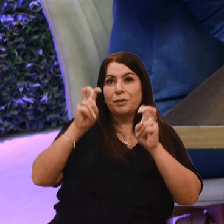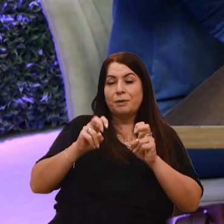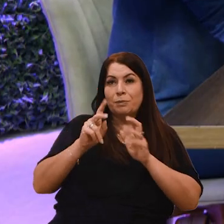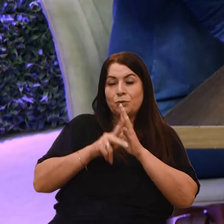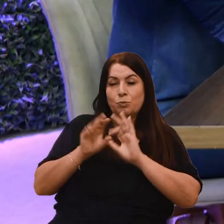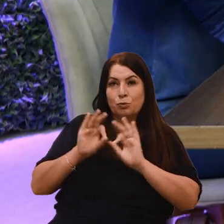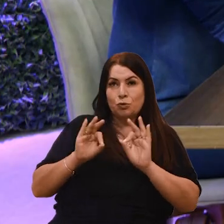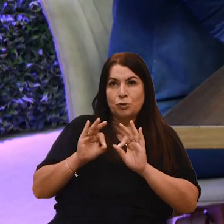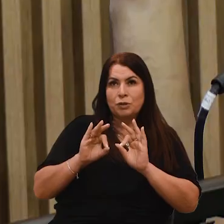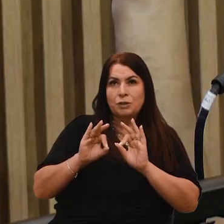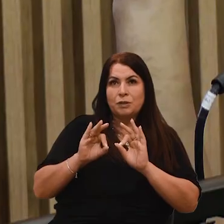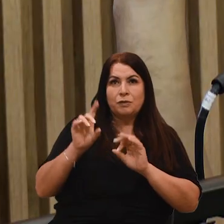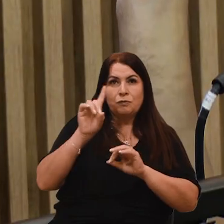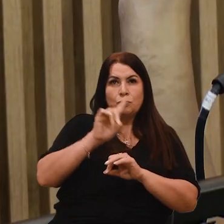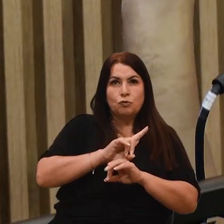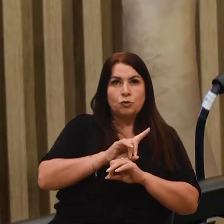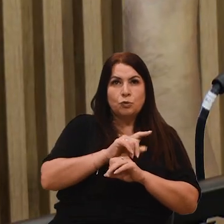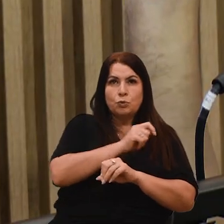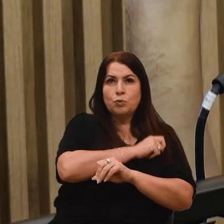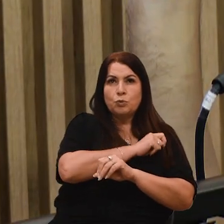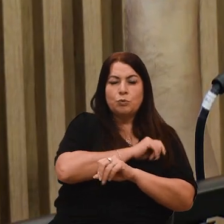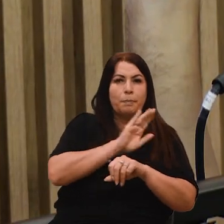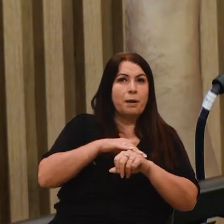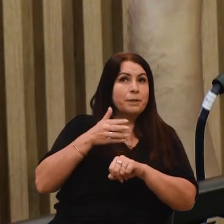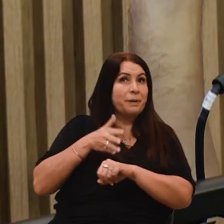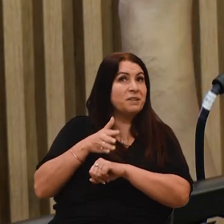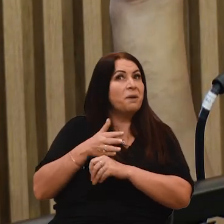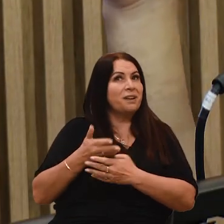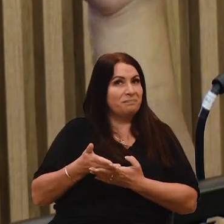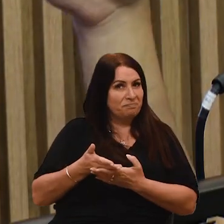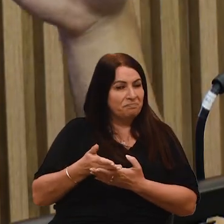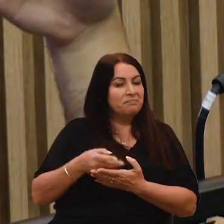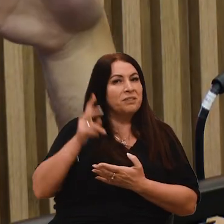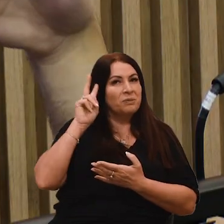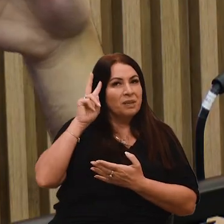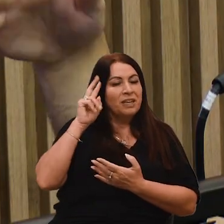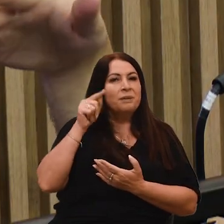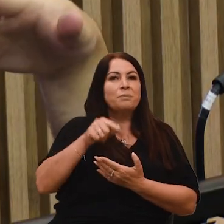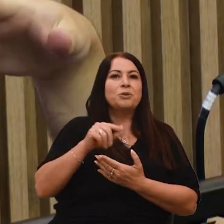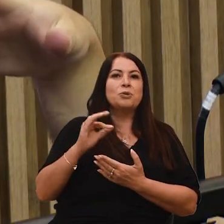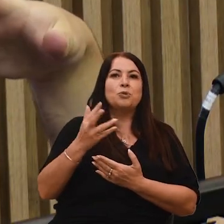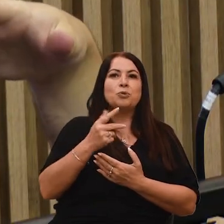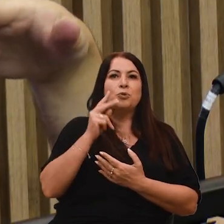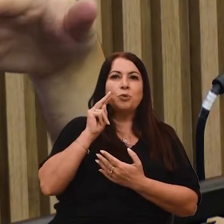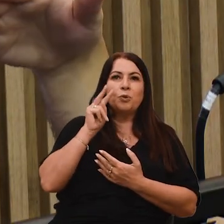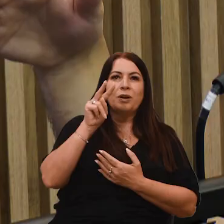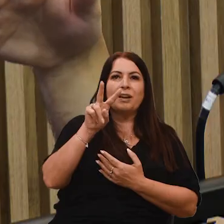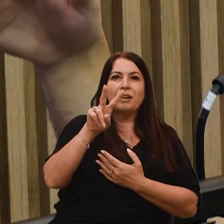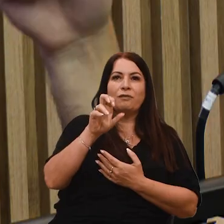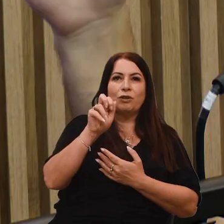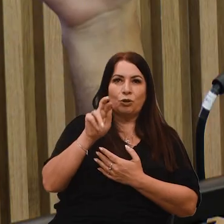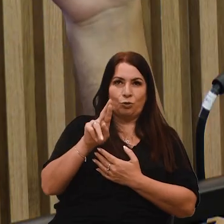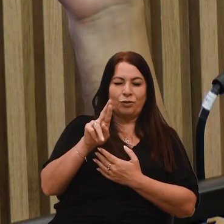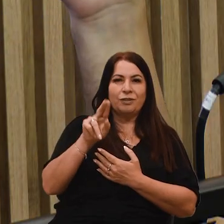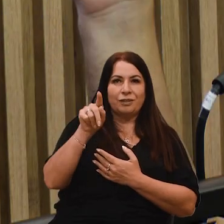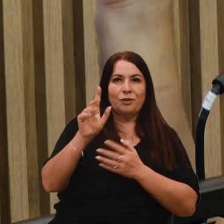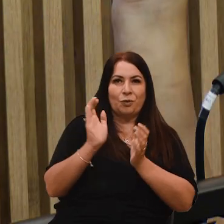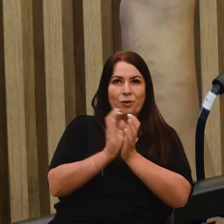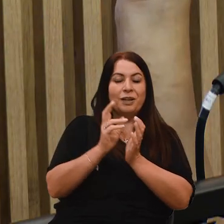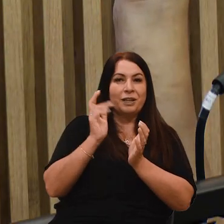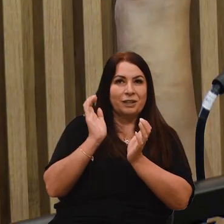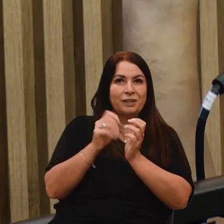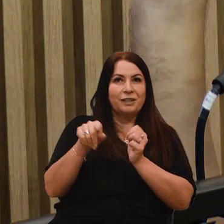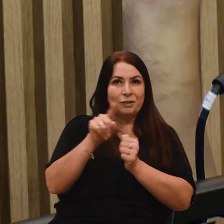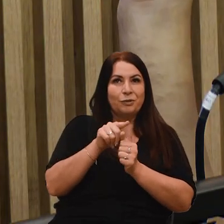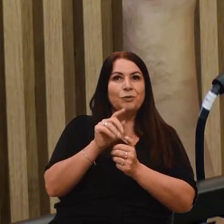projeto. Acho que foi um dos dias que os alunos mais participaram. E eu me lembro de uma cena de todo mundo olhar para o Vitor, que é um colega da turma.